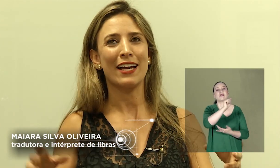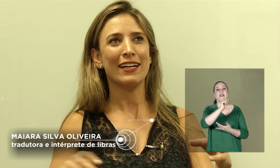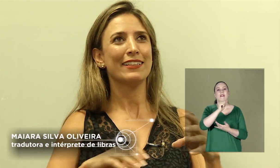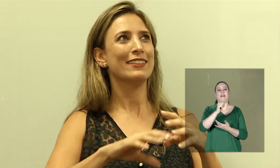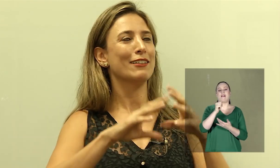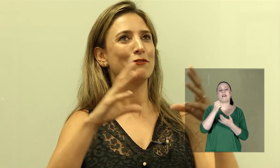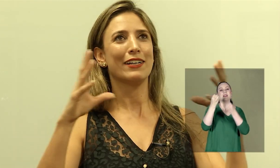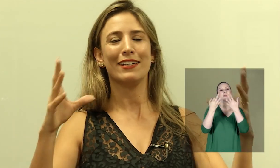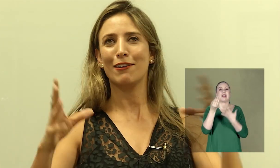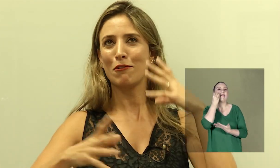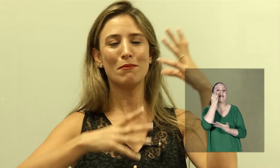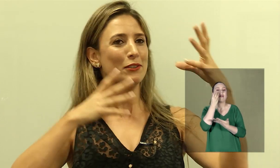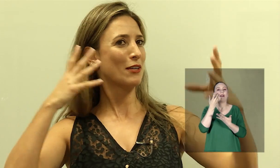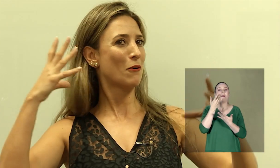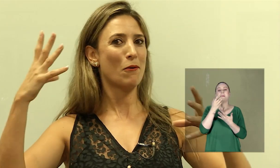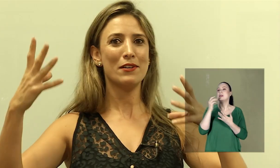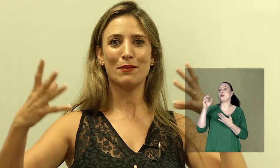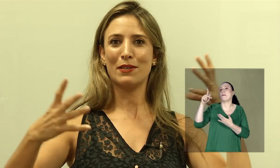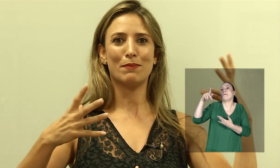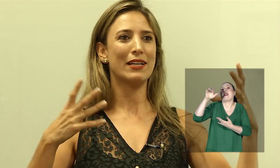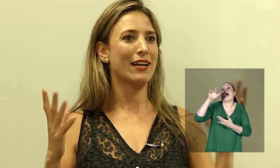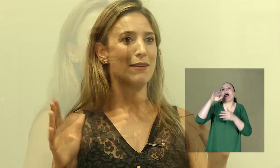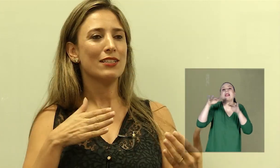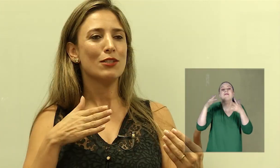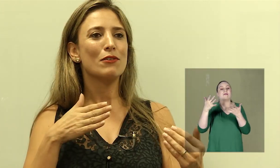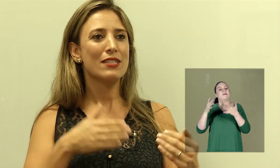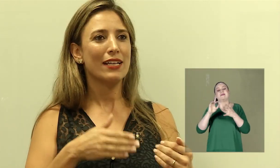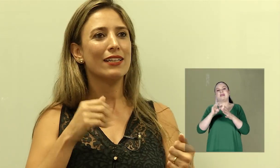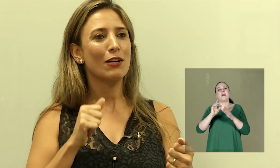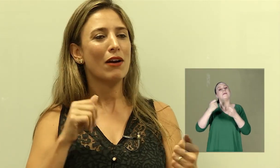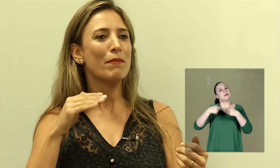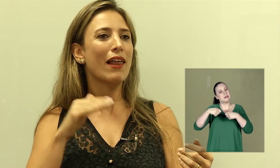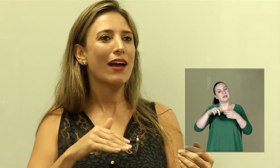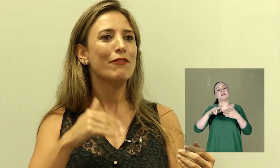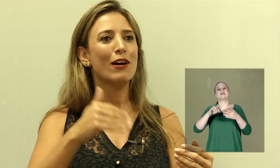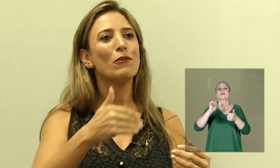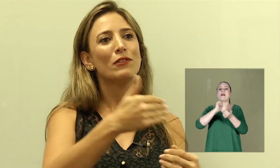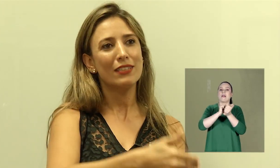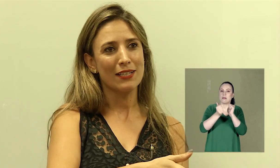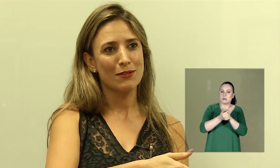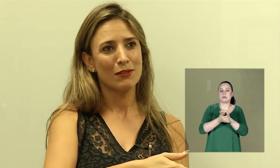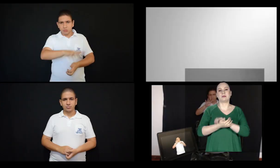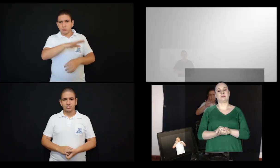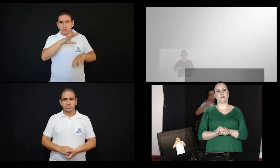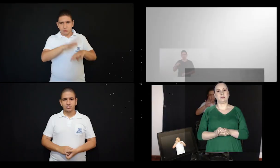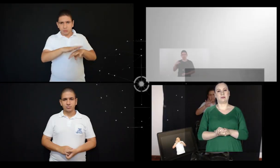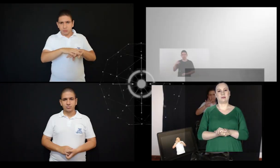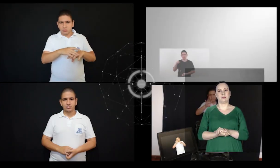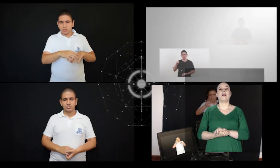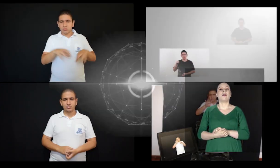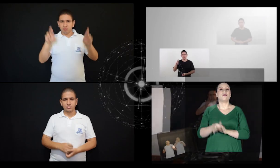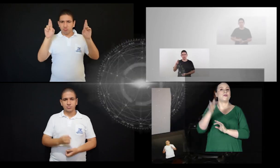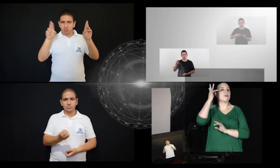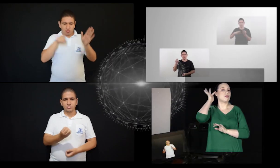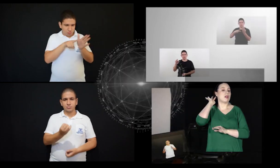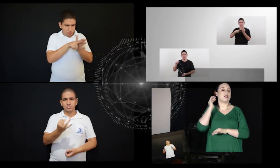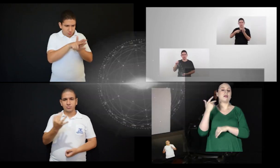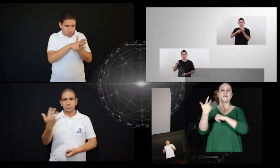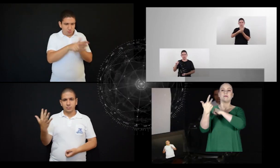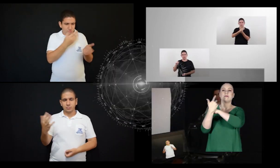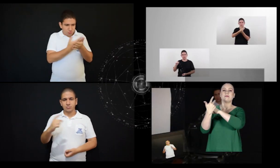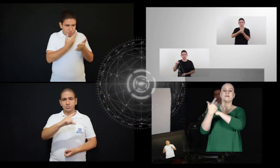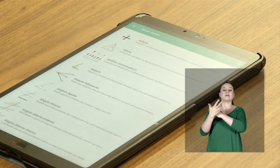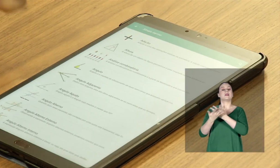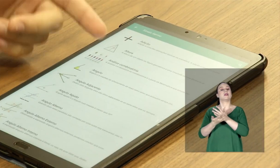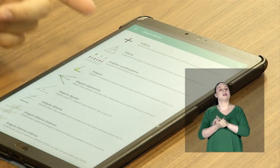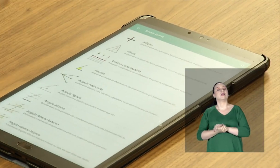faria o site, faria alguma outra coisa para explicar. A gente consegue adequar a palavra ao contexto. Felipe grava os vídeos para